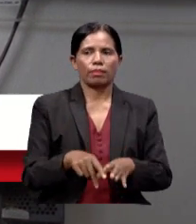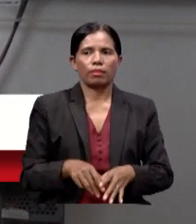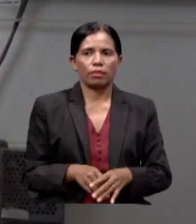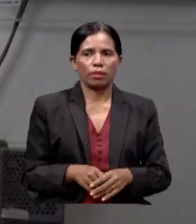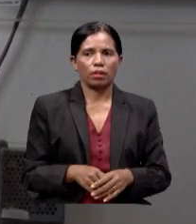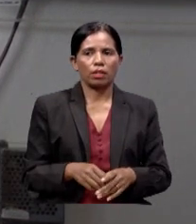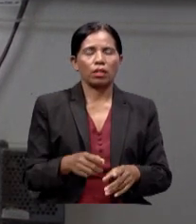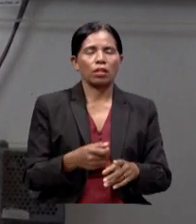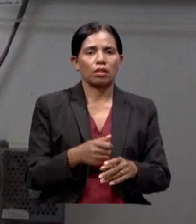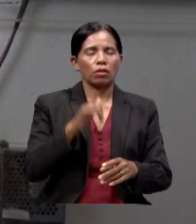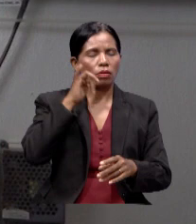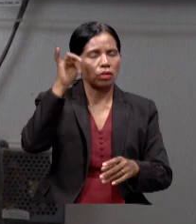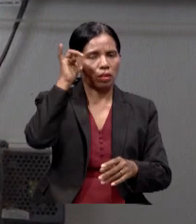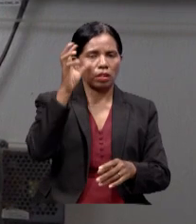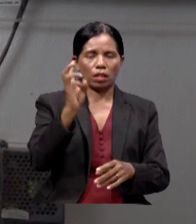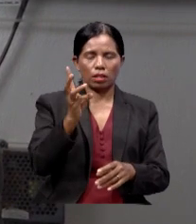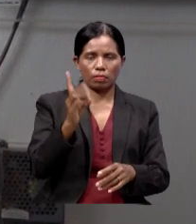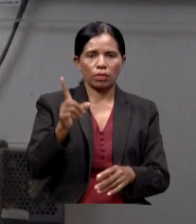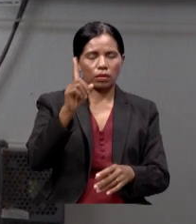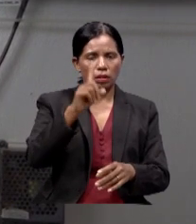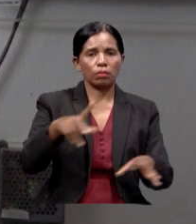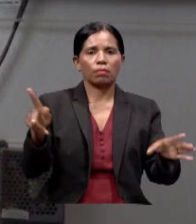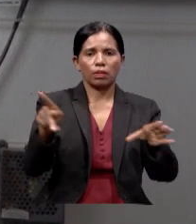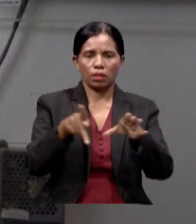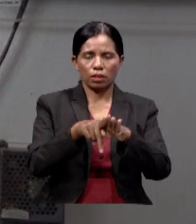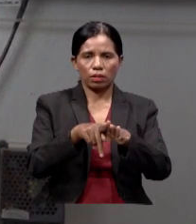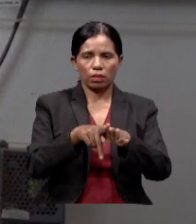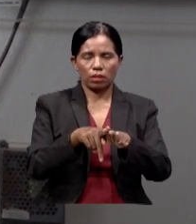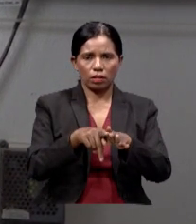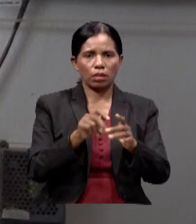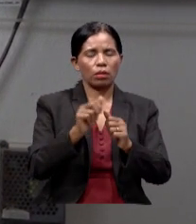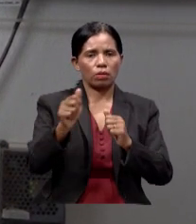Por segne 61, mas marca presença. Liuroc.